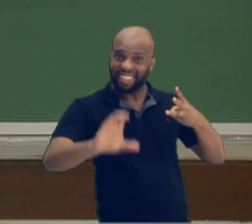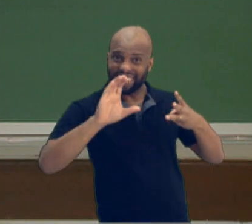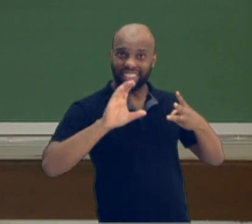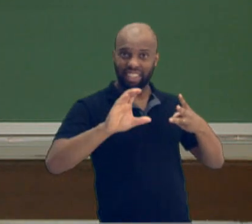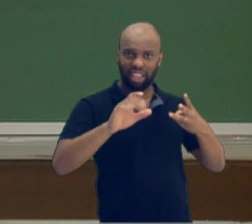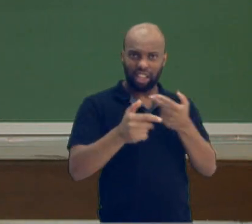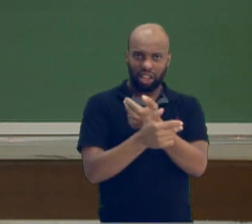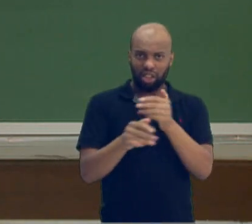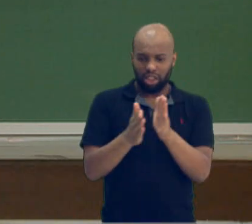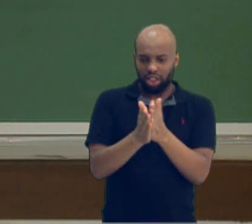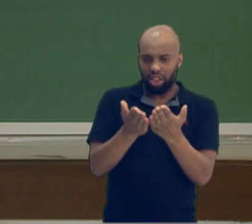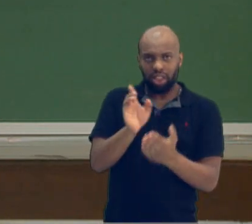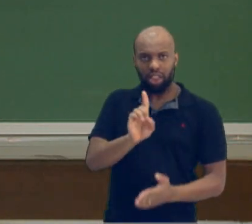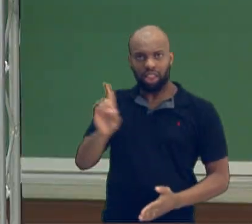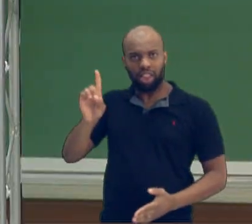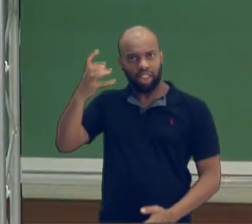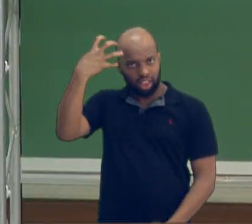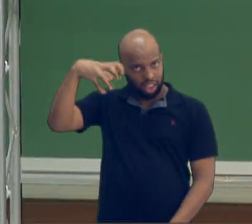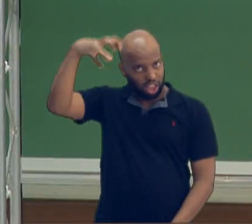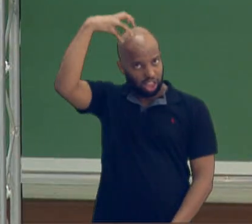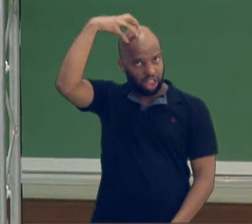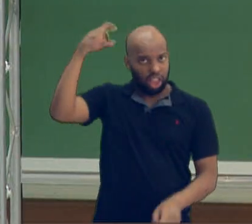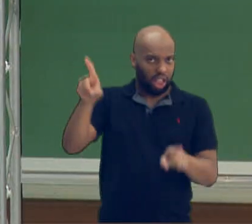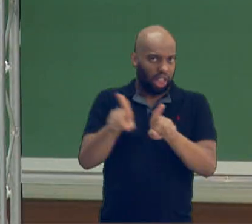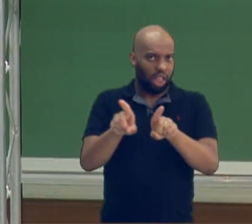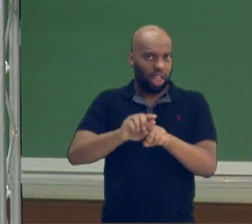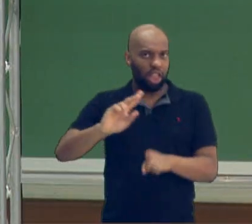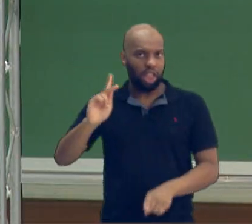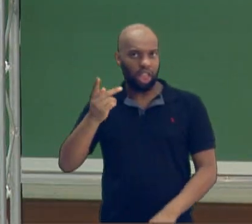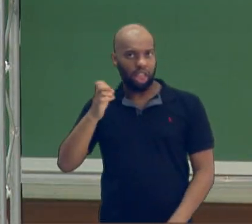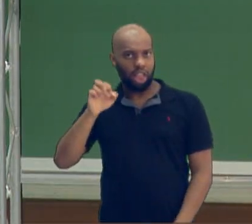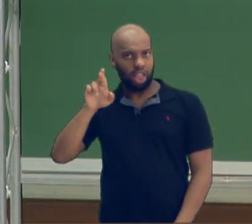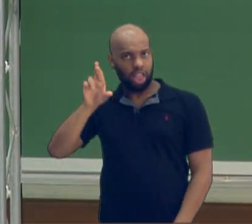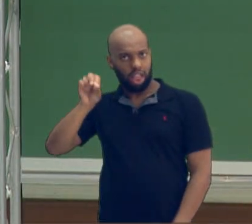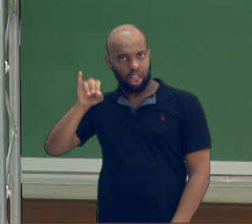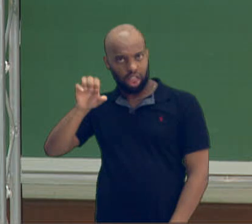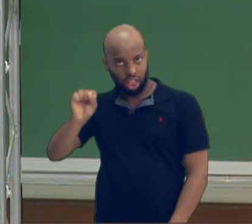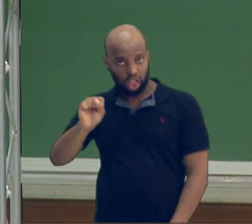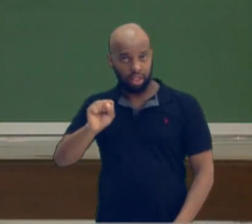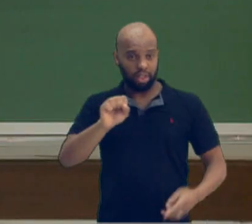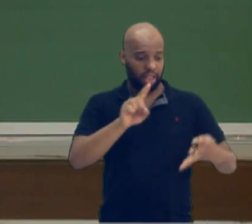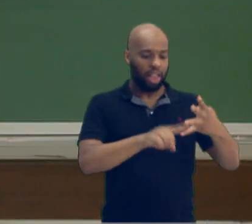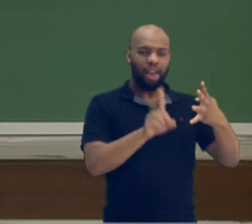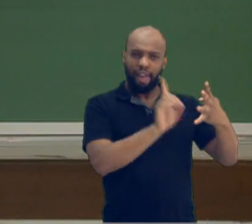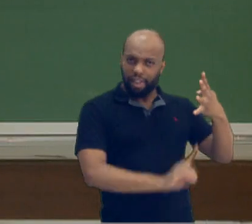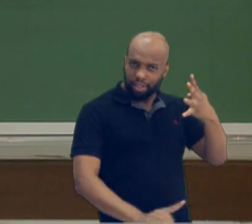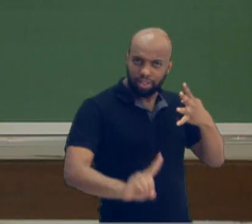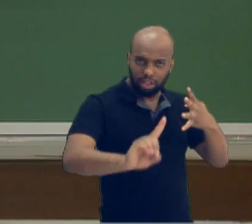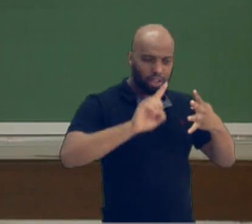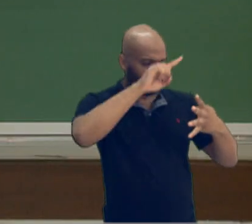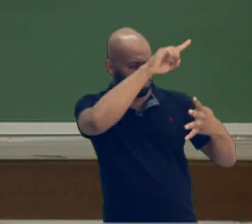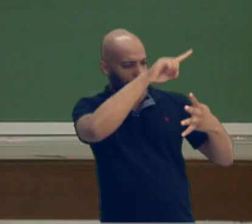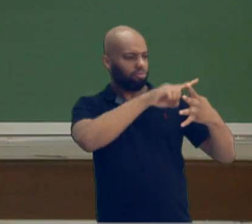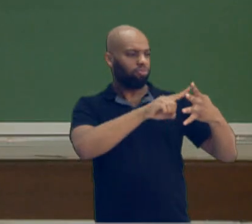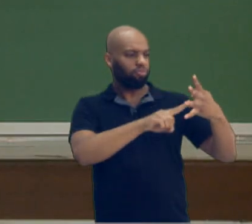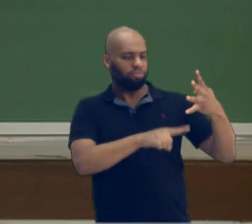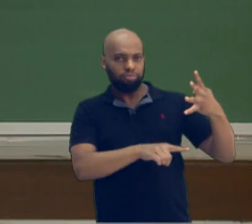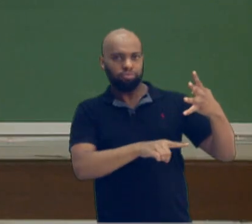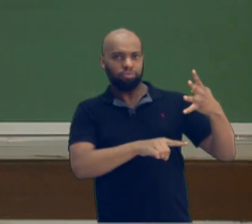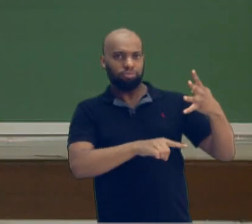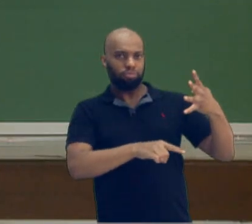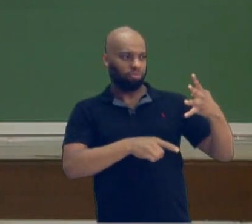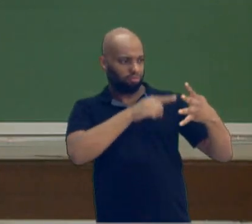passagens bíblicas, reis e heróis, letra D, todas as alternativas